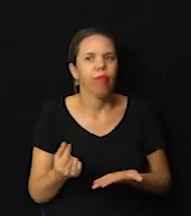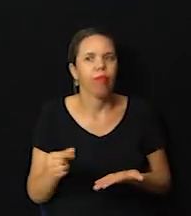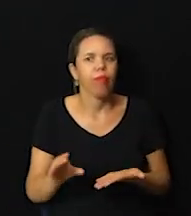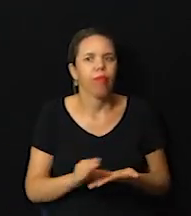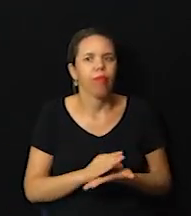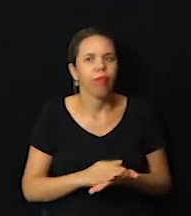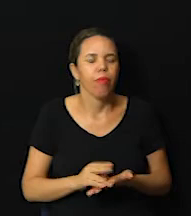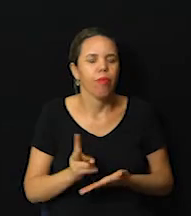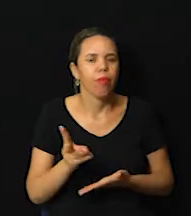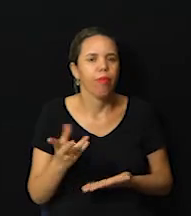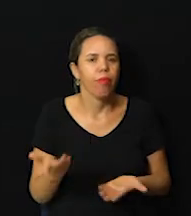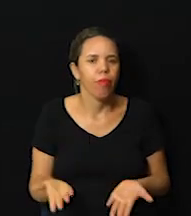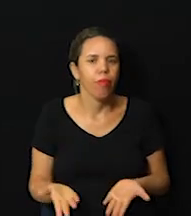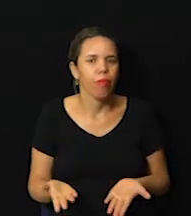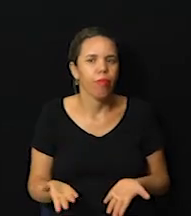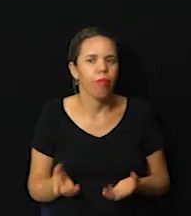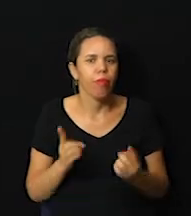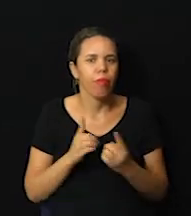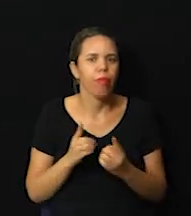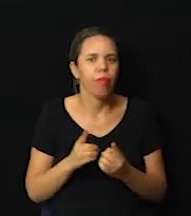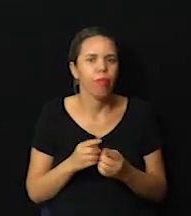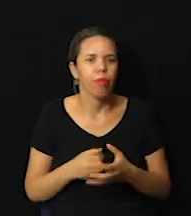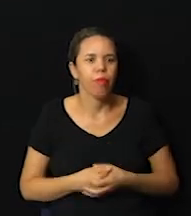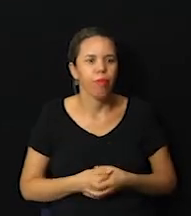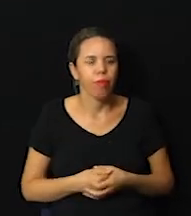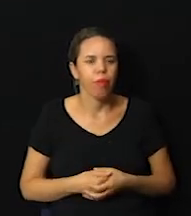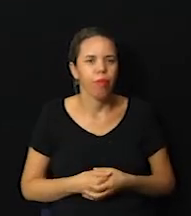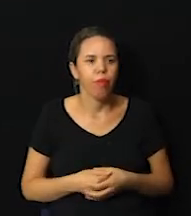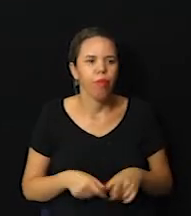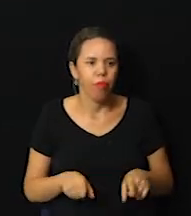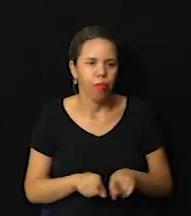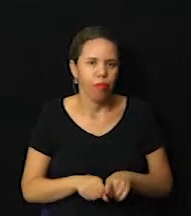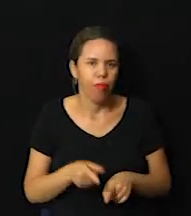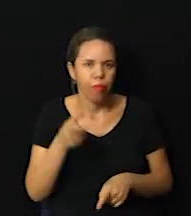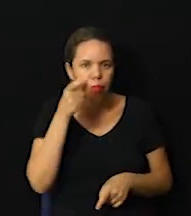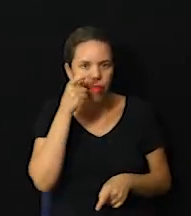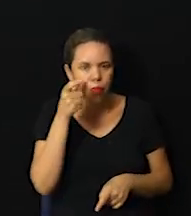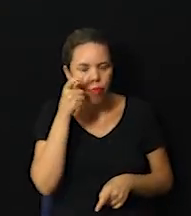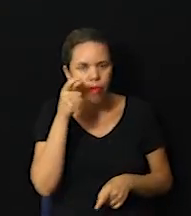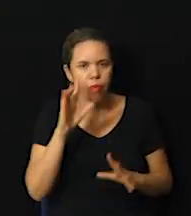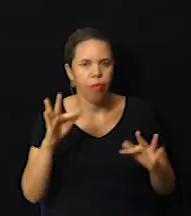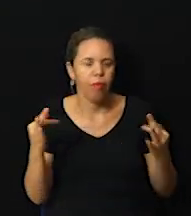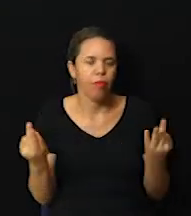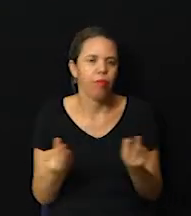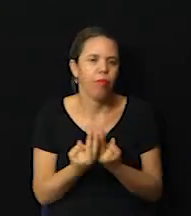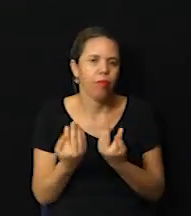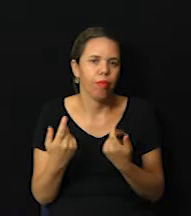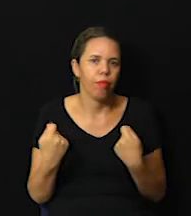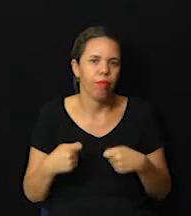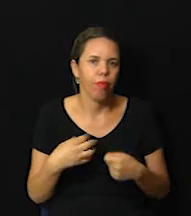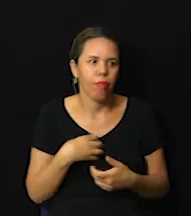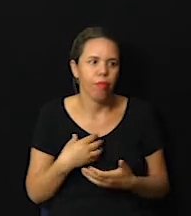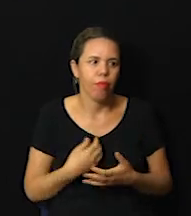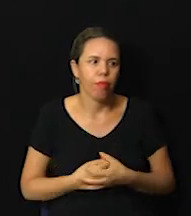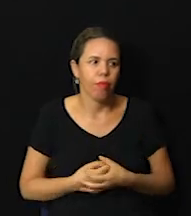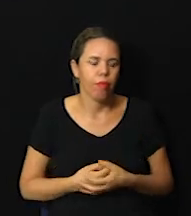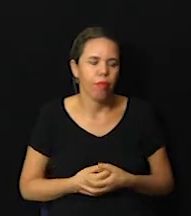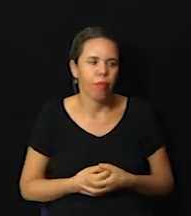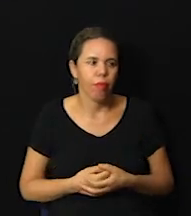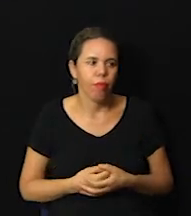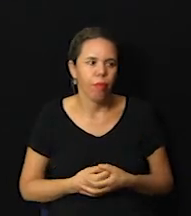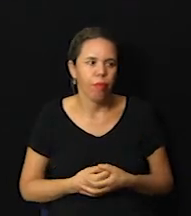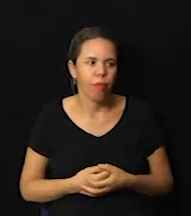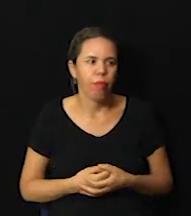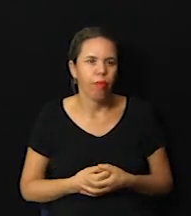para ir mantendo o nosso serviço e também vendo as situações das famílias, como eles estavam, né? Então,